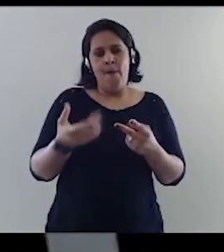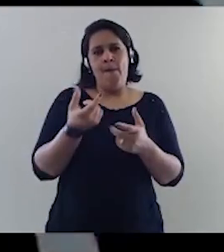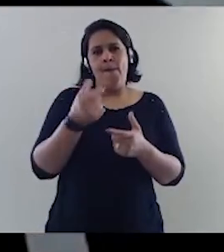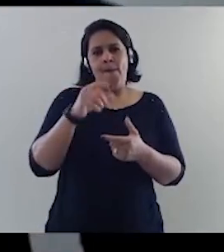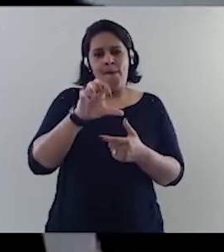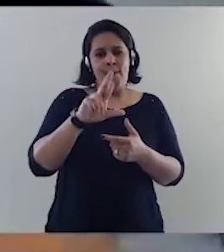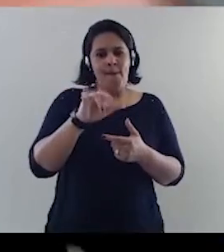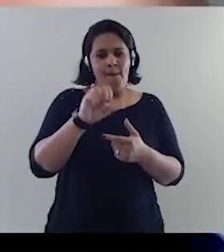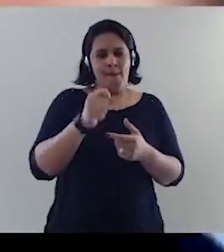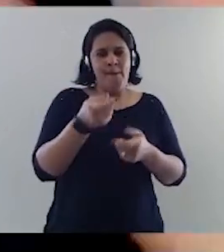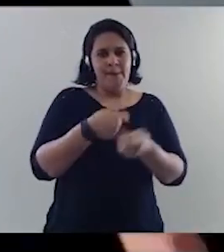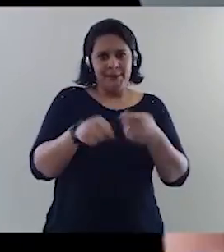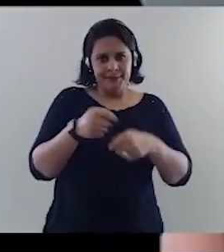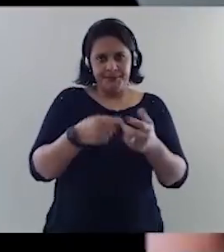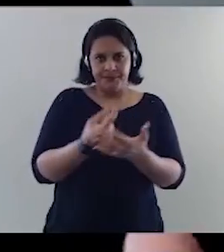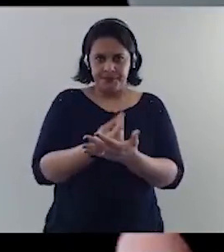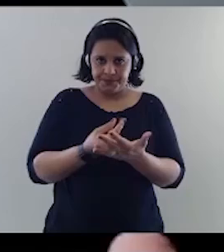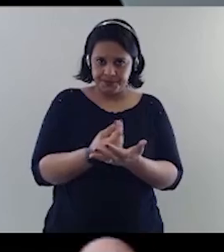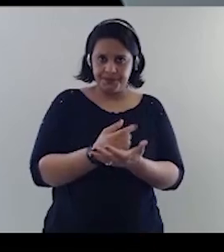Bom,